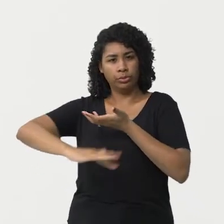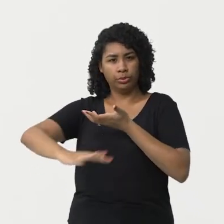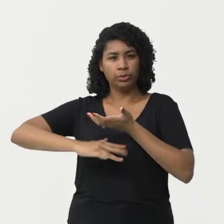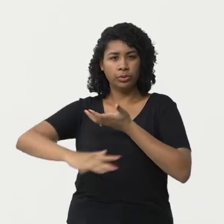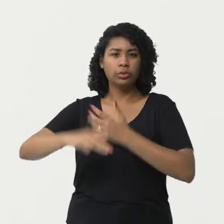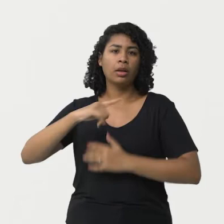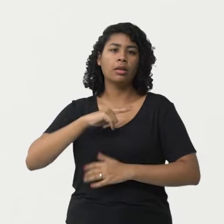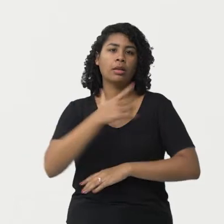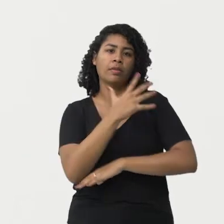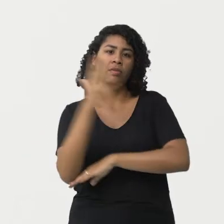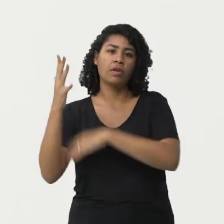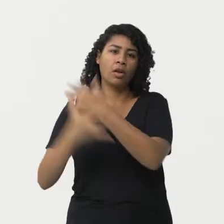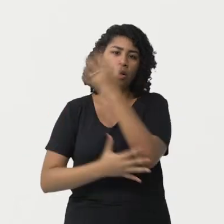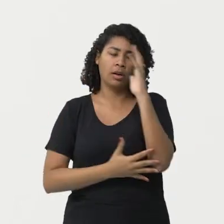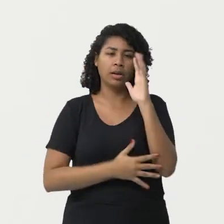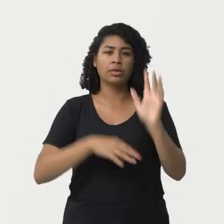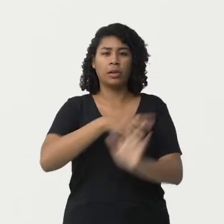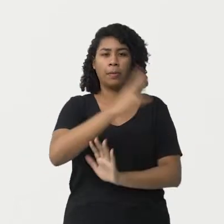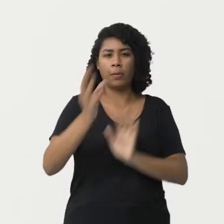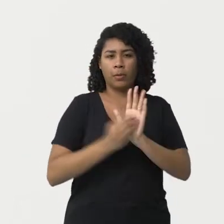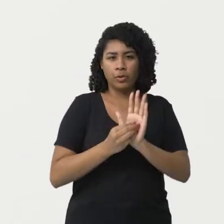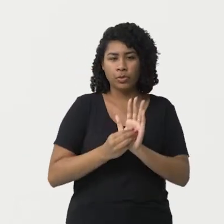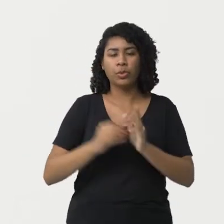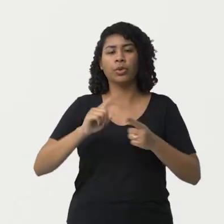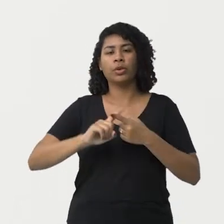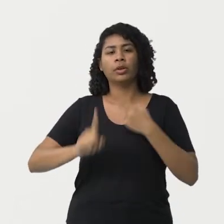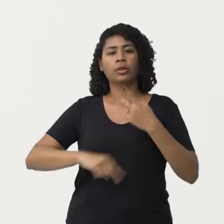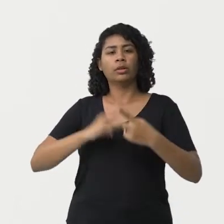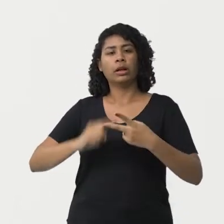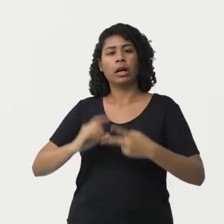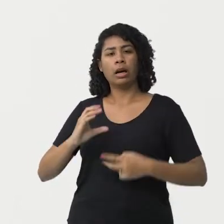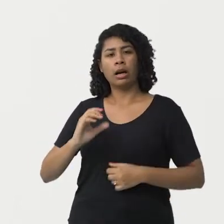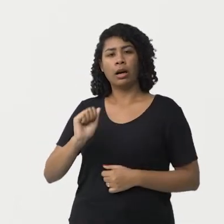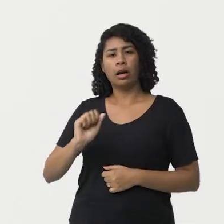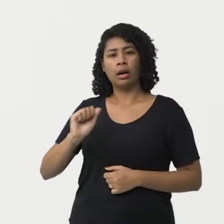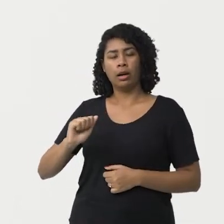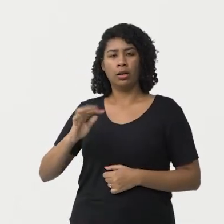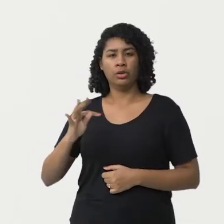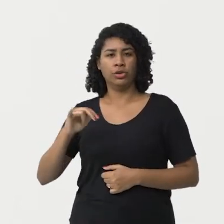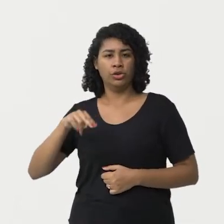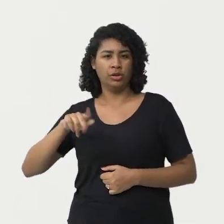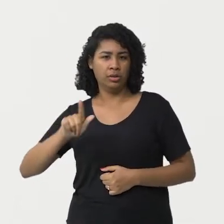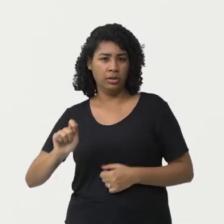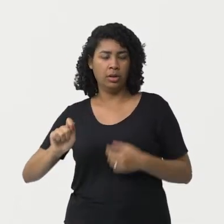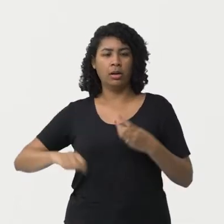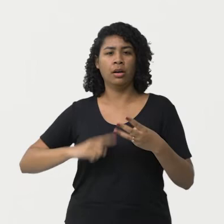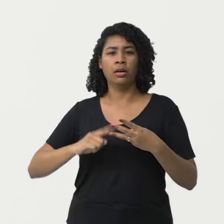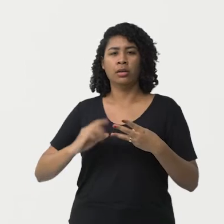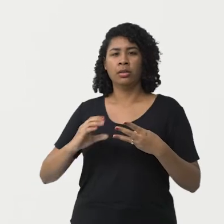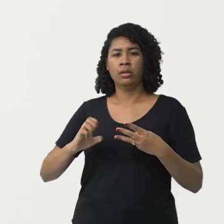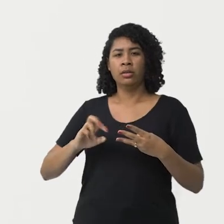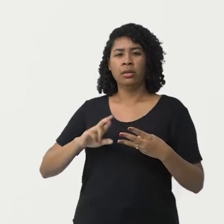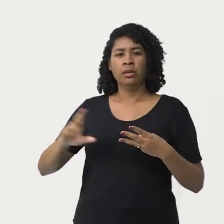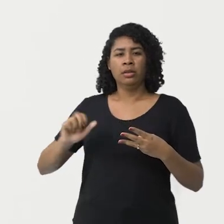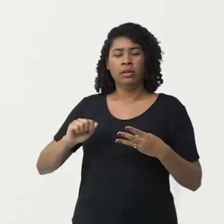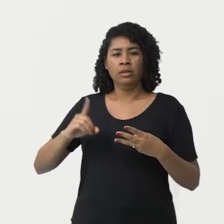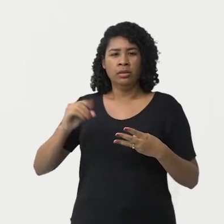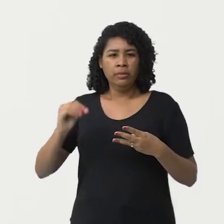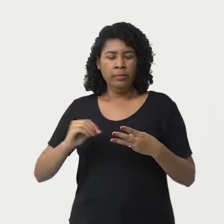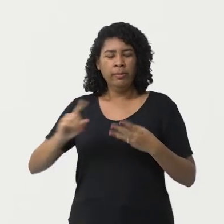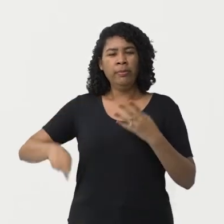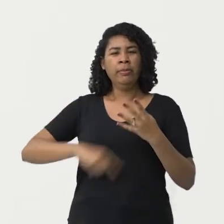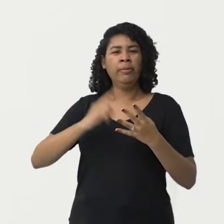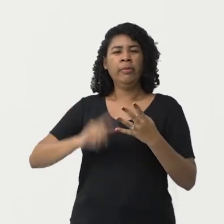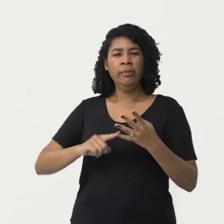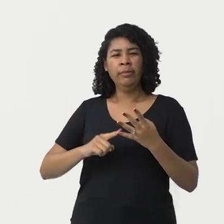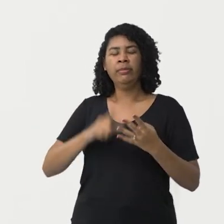floresta amazônica, nós vamos encontrar a caatinga, o cerrado, matas ciliares e também as